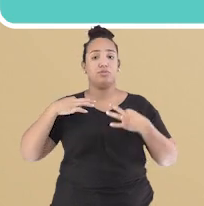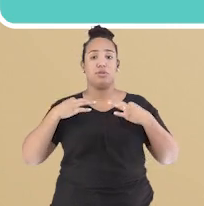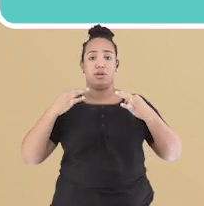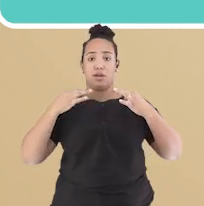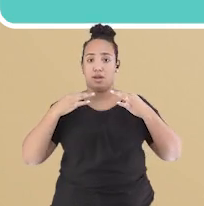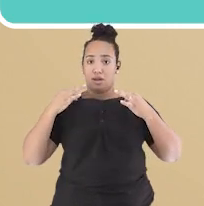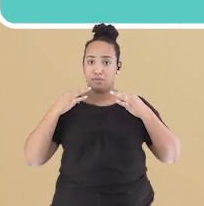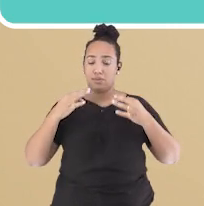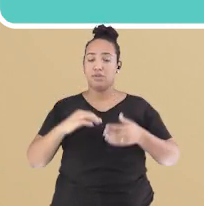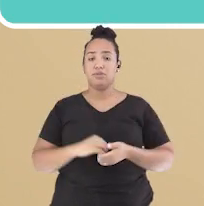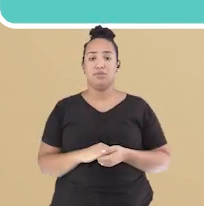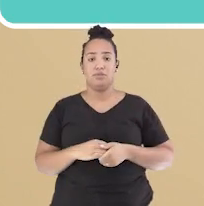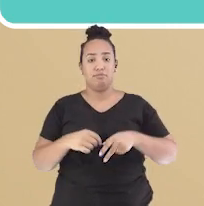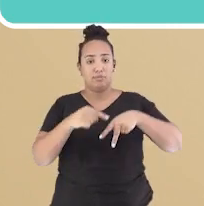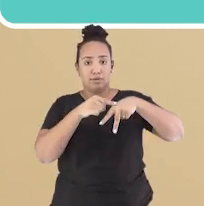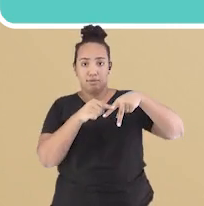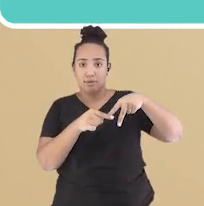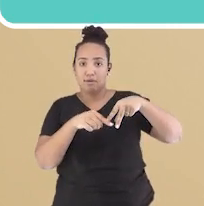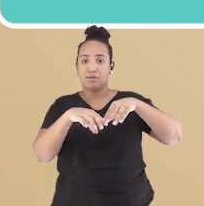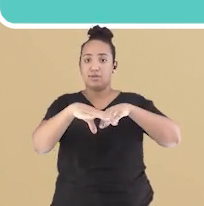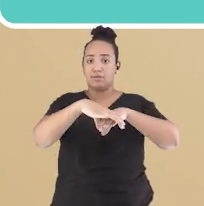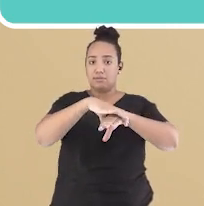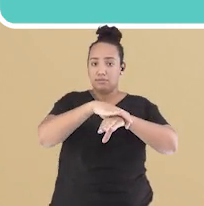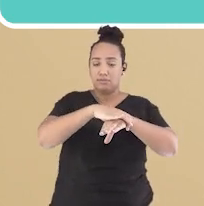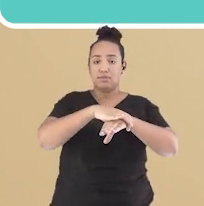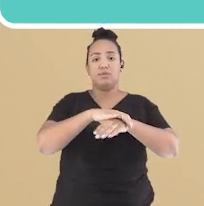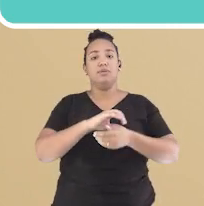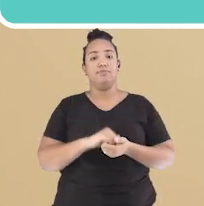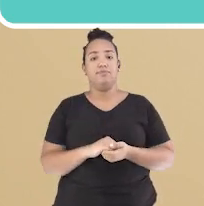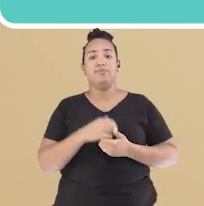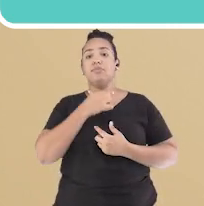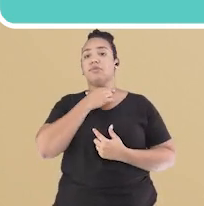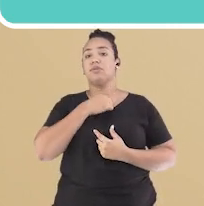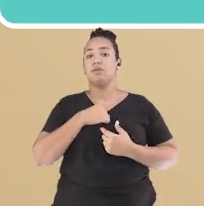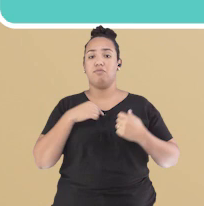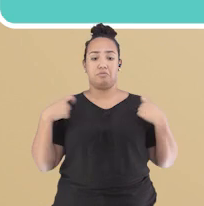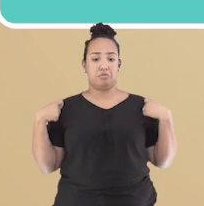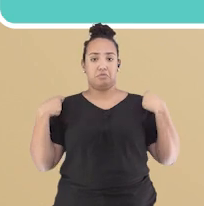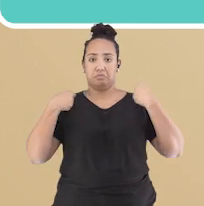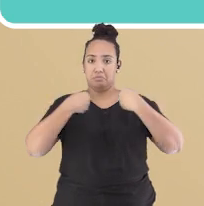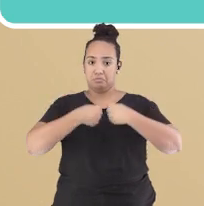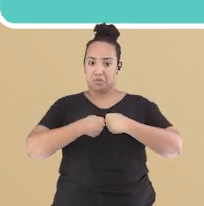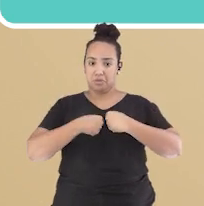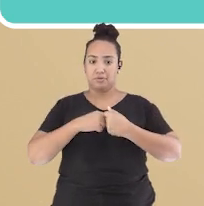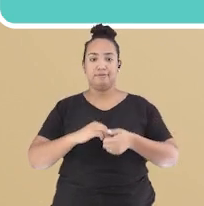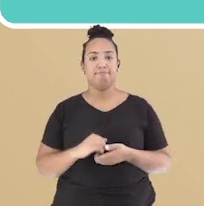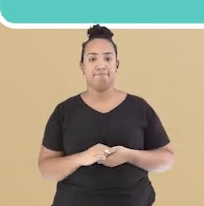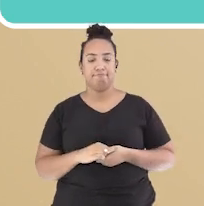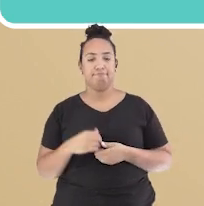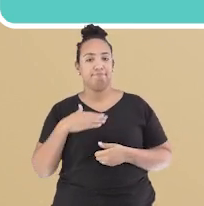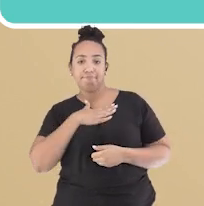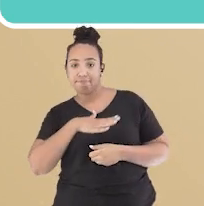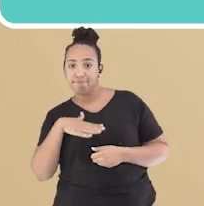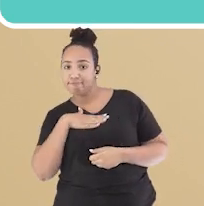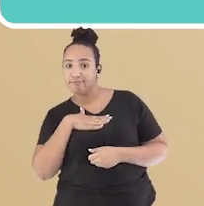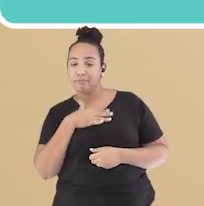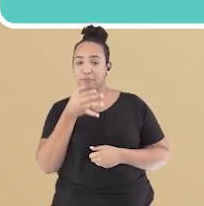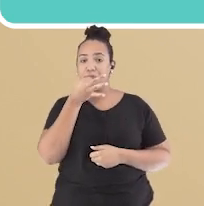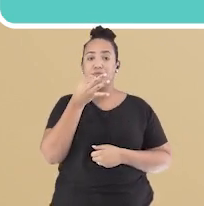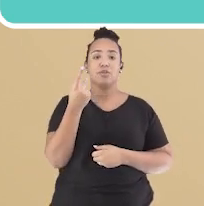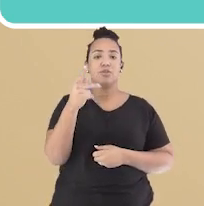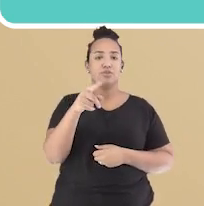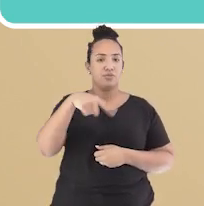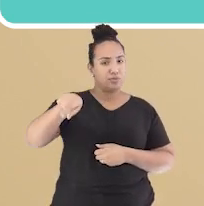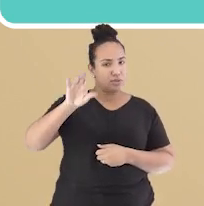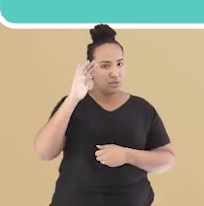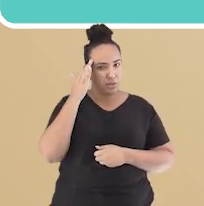abotoaduras. Calça, meias, sapato, gravata, paletó. Gostaram desse trecho? O que acharam dele?